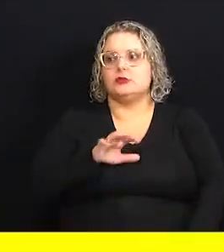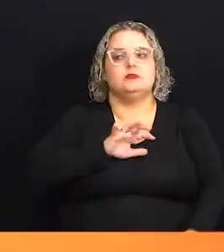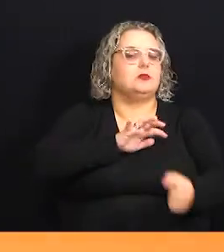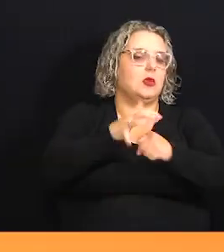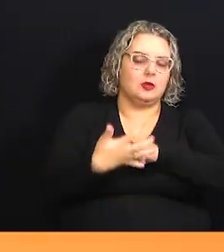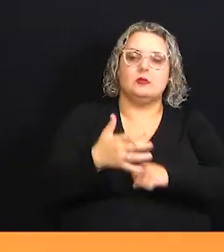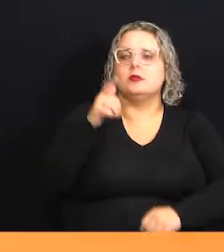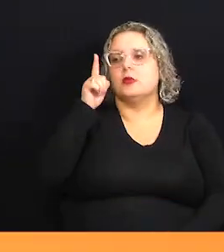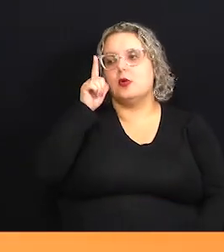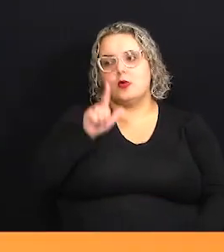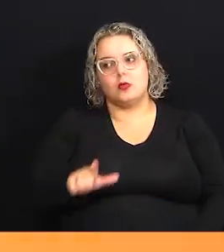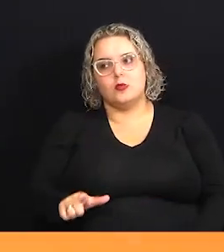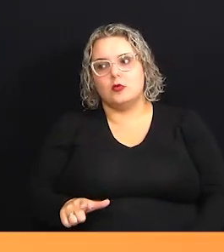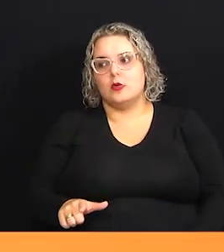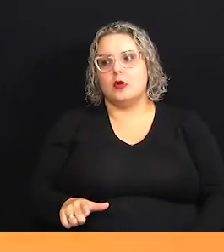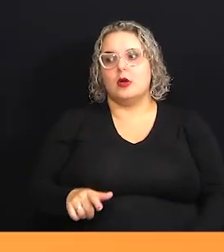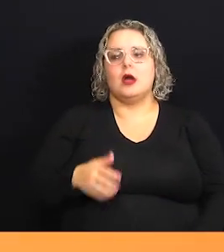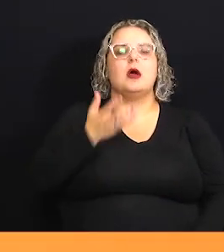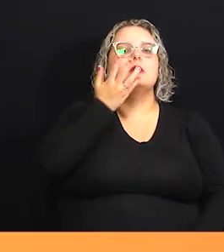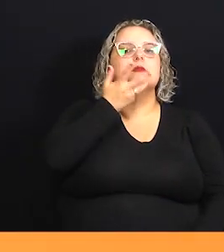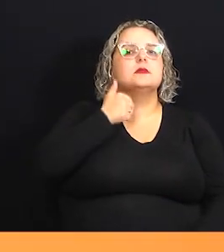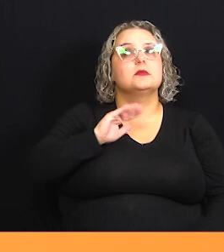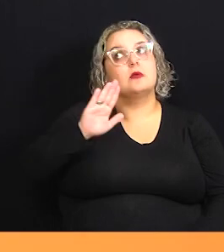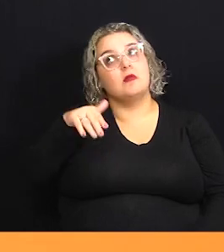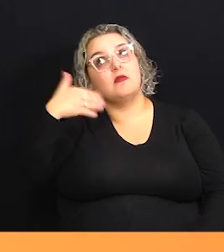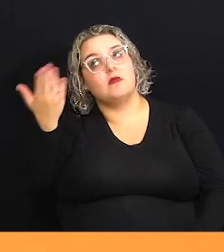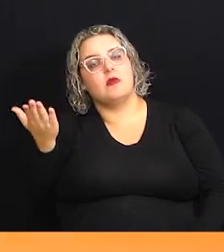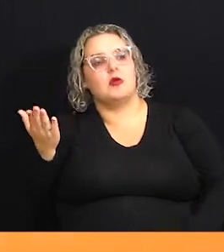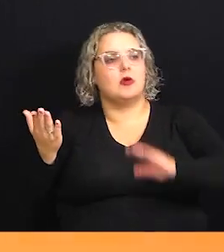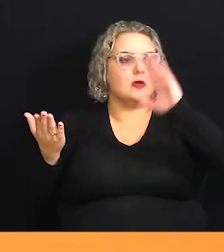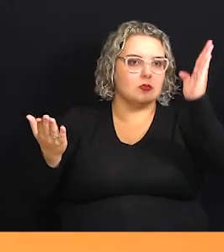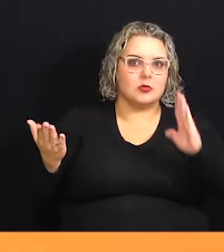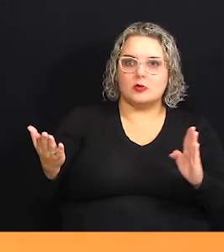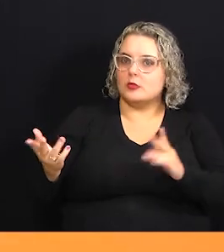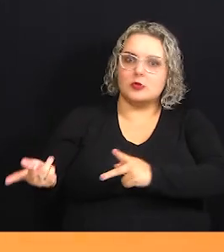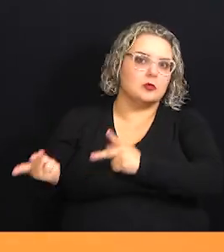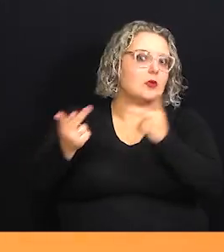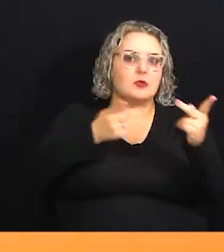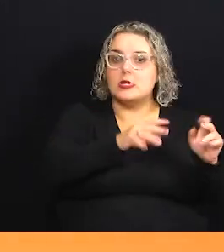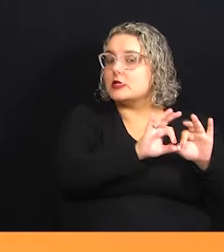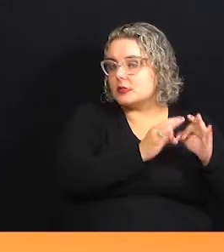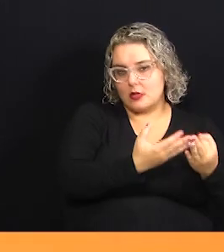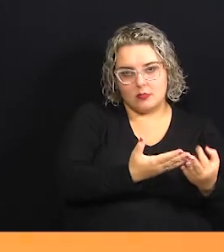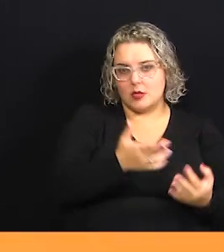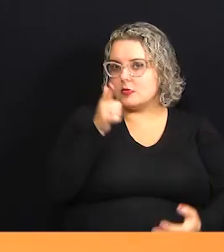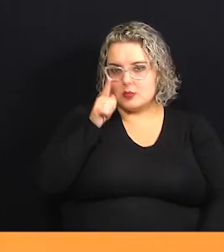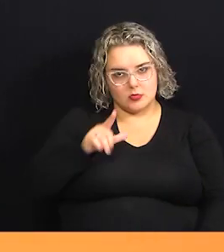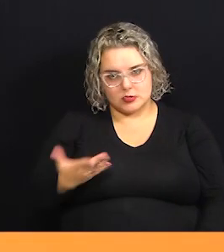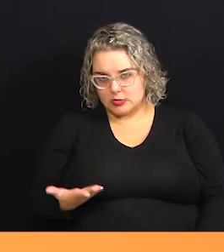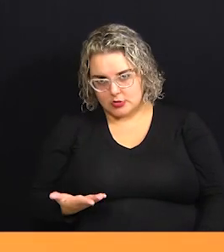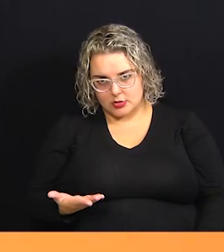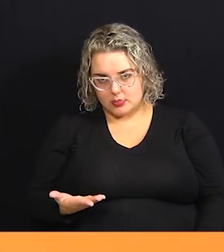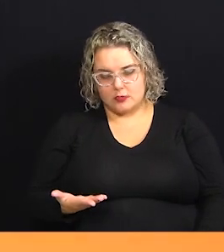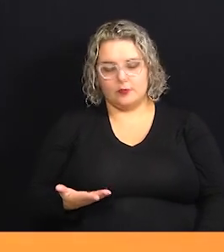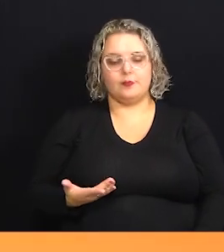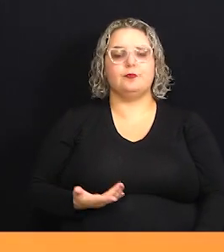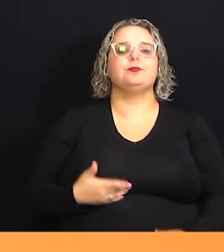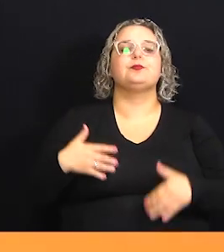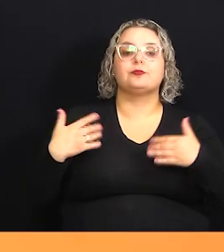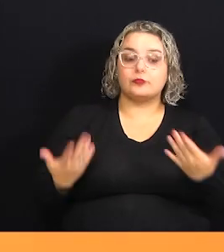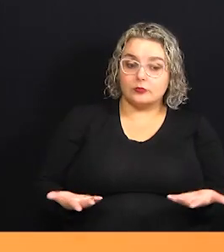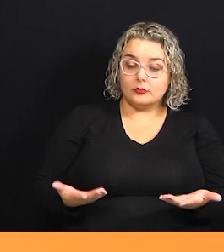não conseguiam, né? As crianças que moram fora do Brasil não conseguiam ir ao Brasil visitar a família. E como